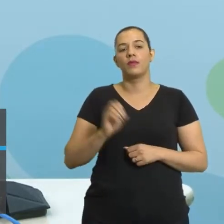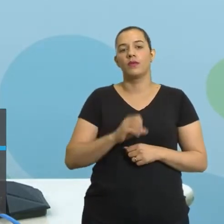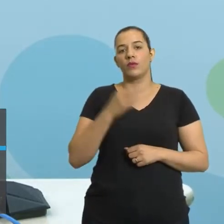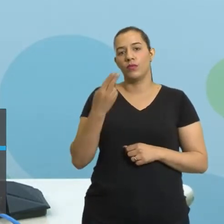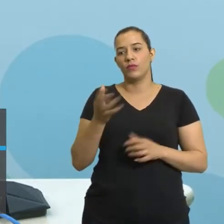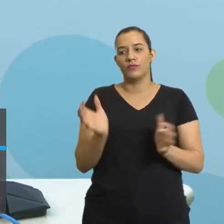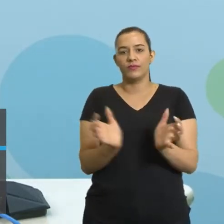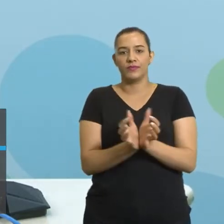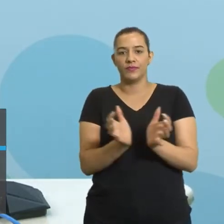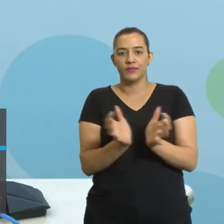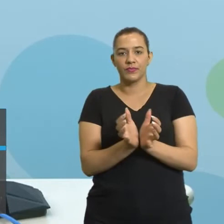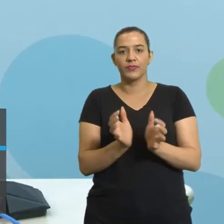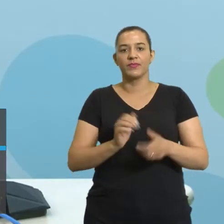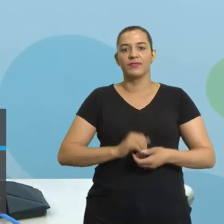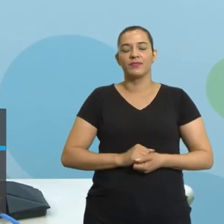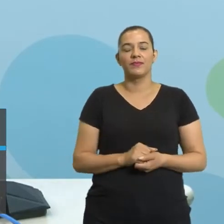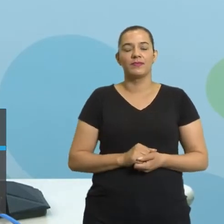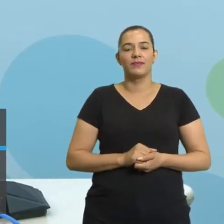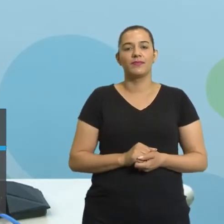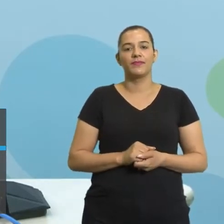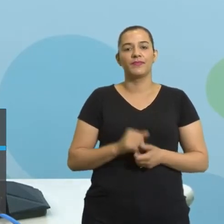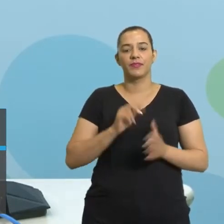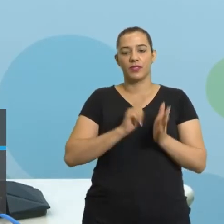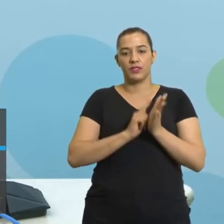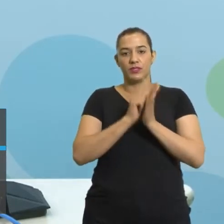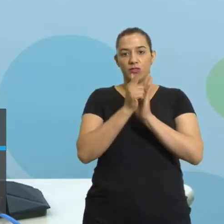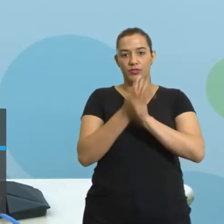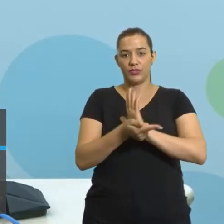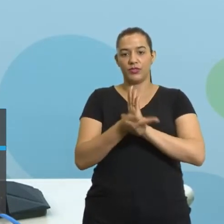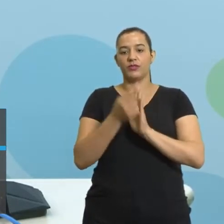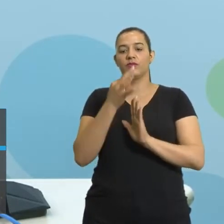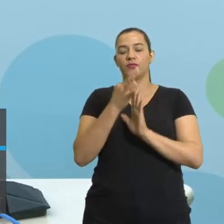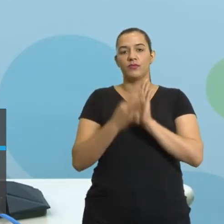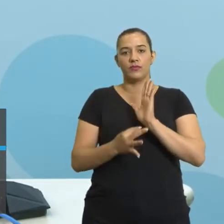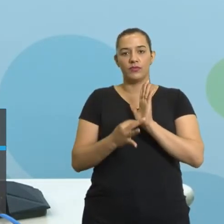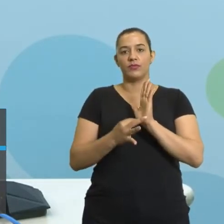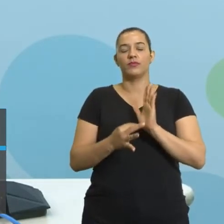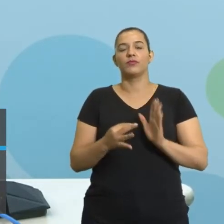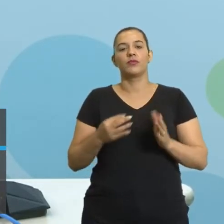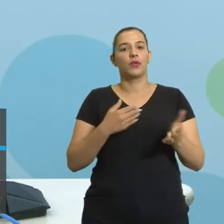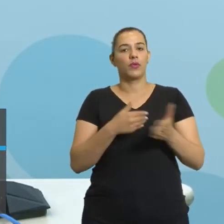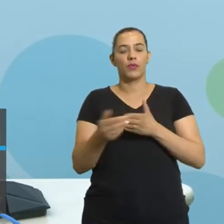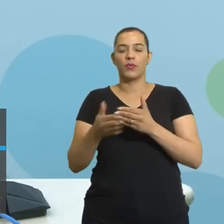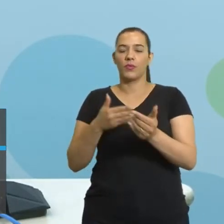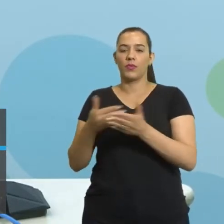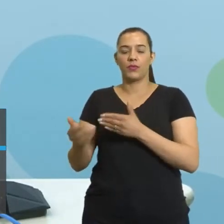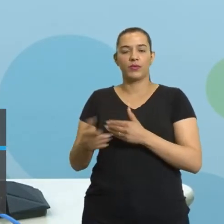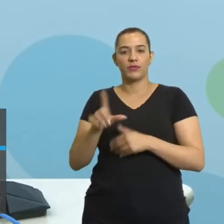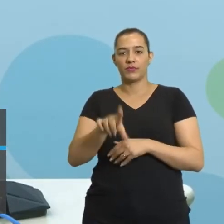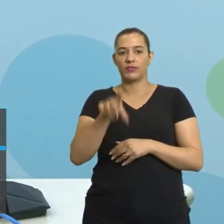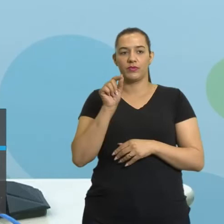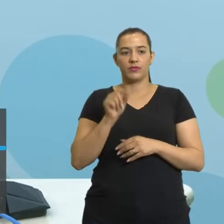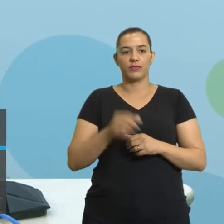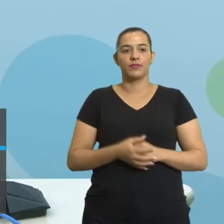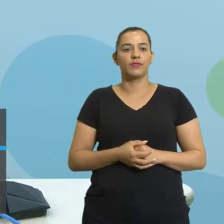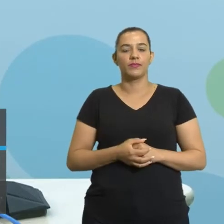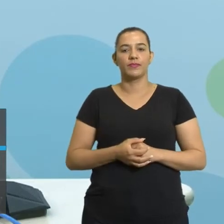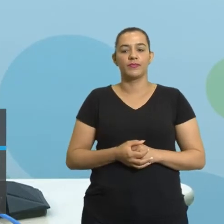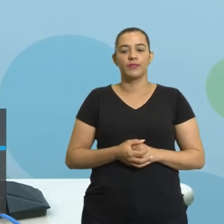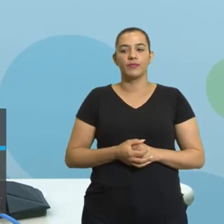coletiva, desse gênero, desse texto, qualquer que seja ele, tá? Nós trouxemos